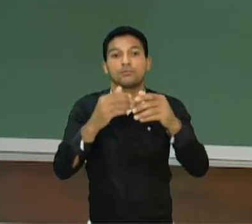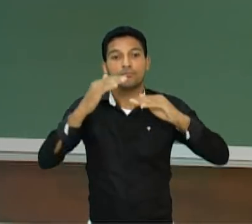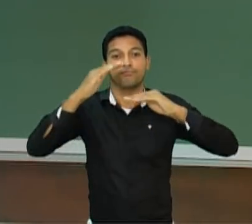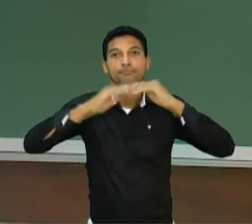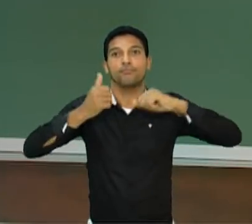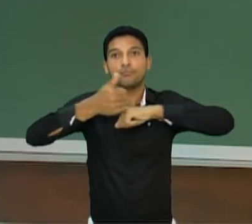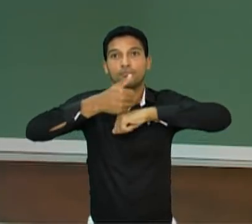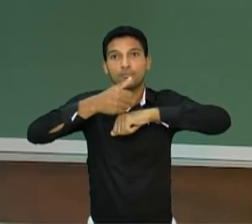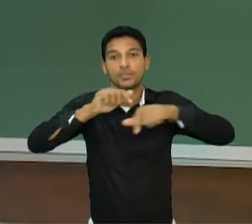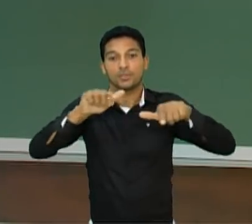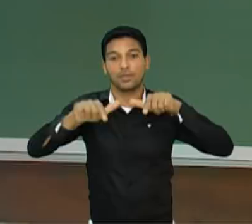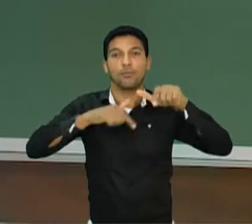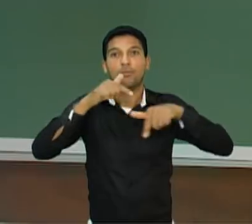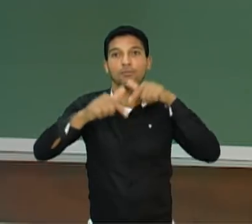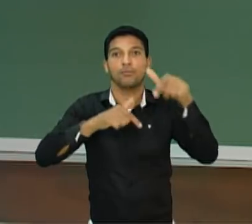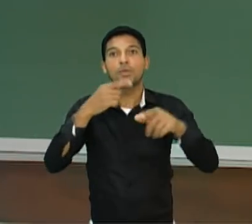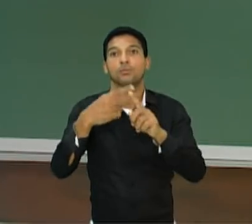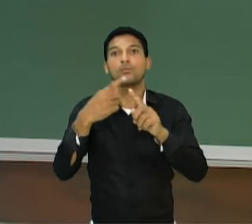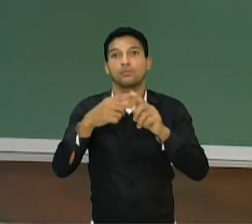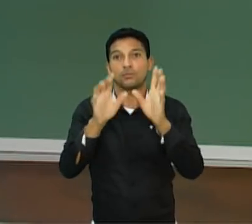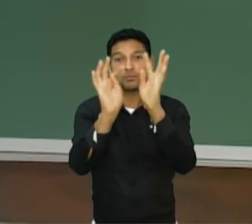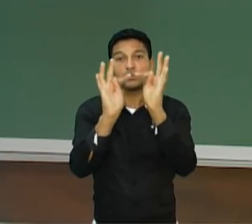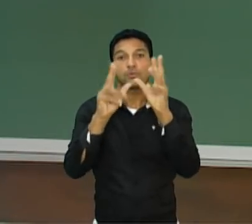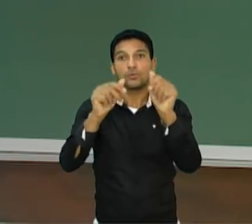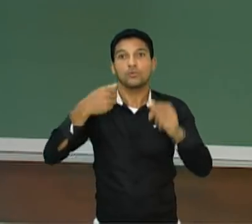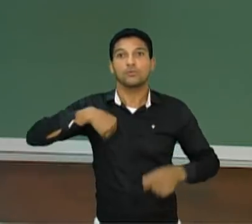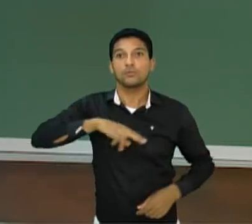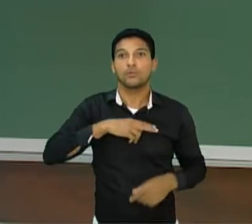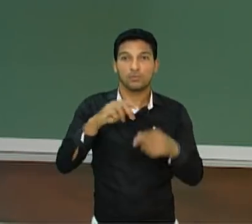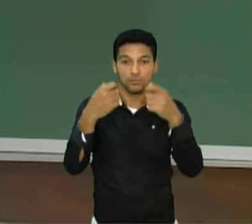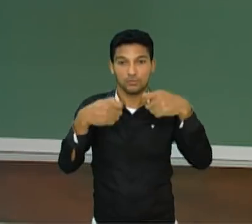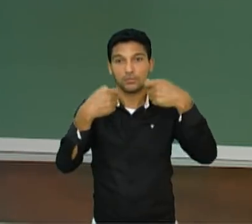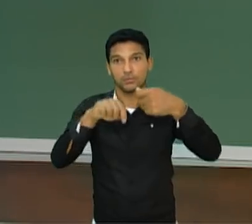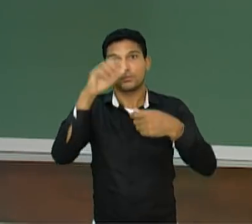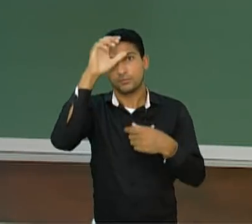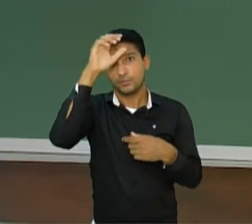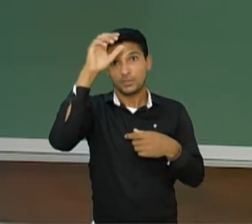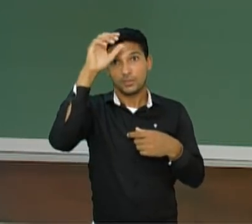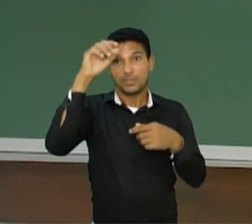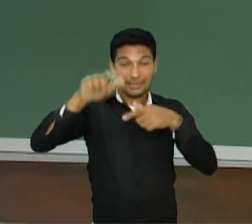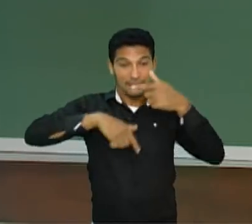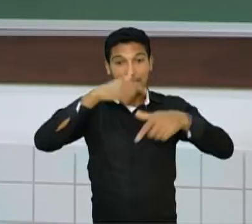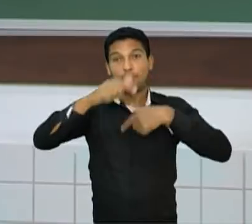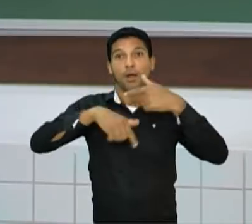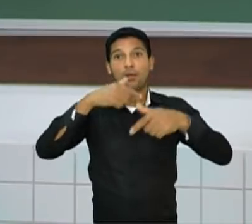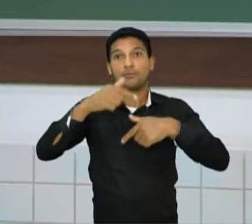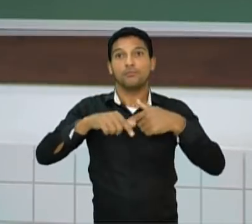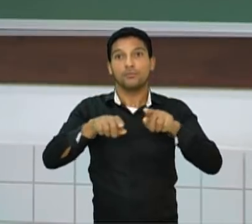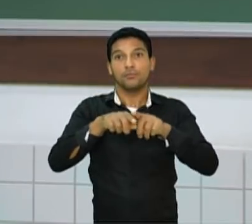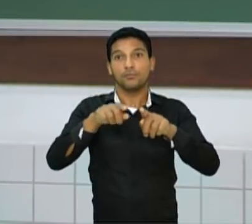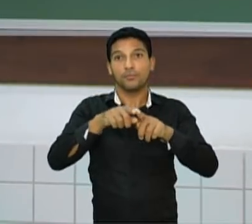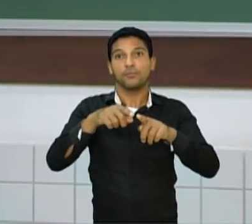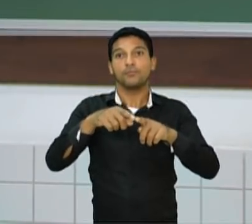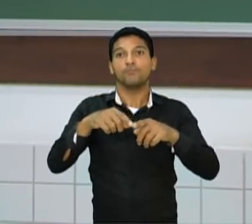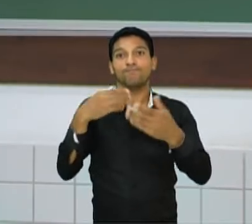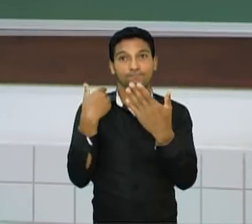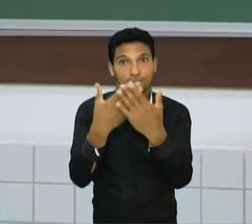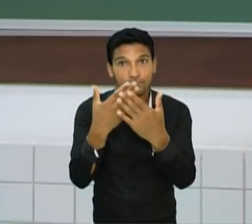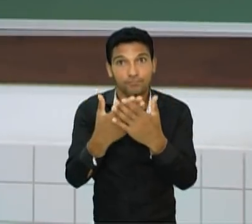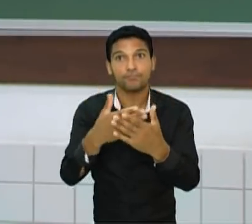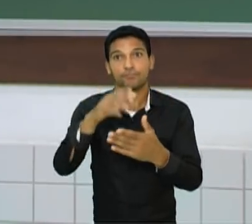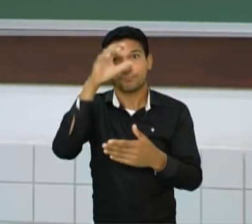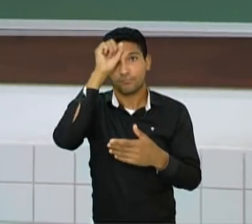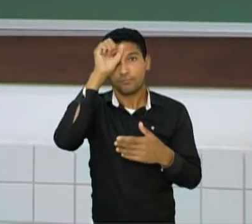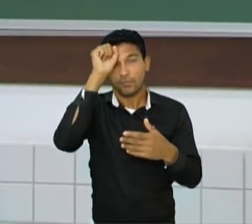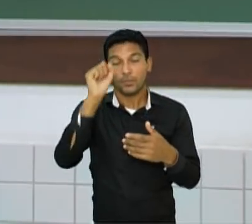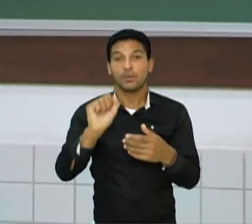será promovida e incentivada com a colaboração da sociedade, visando ao pleno desenvolvimento da pessoa, seu